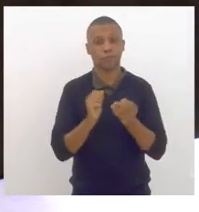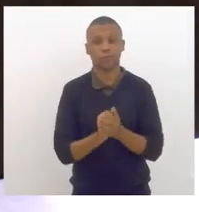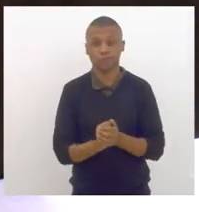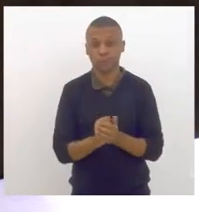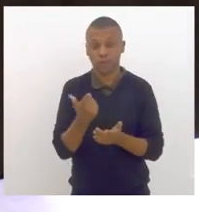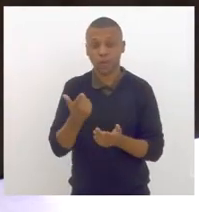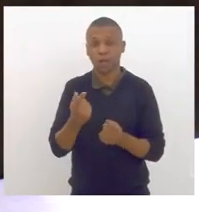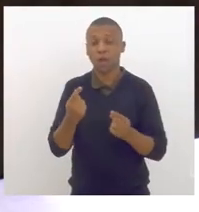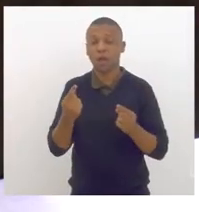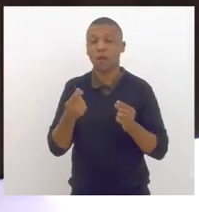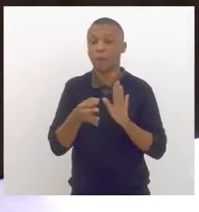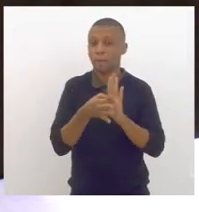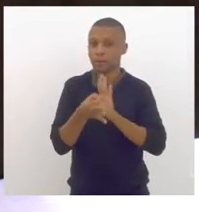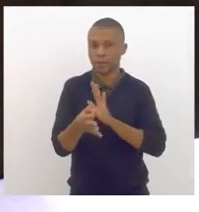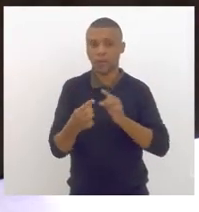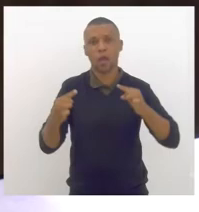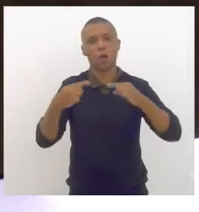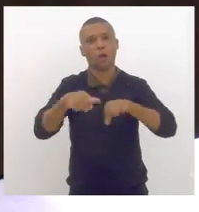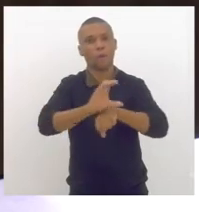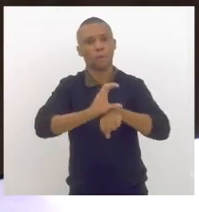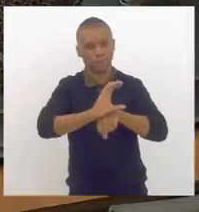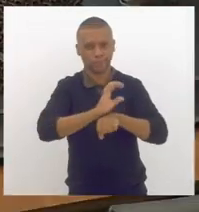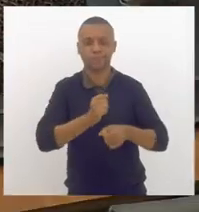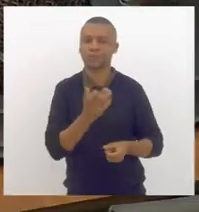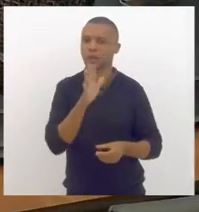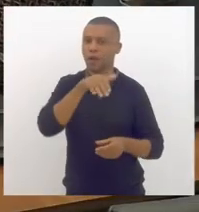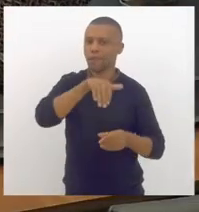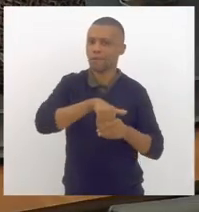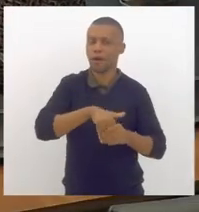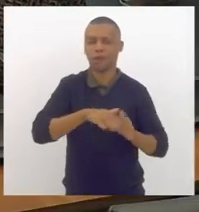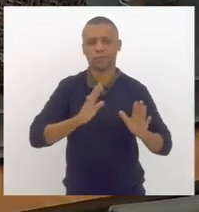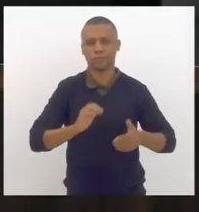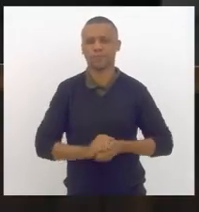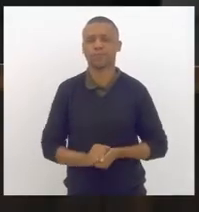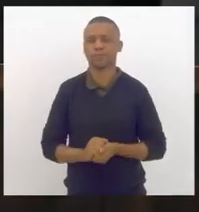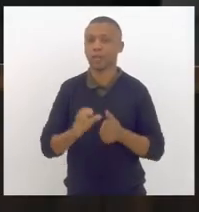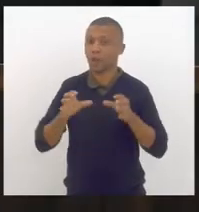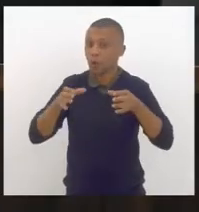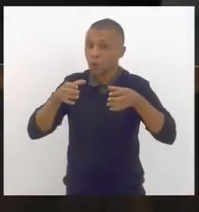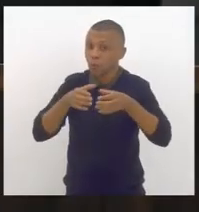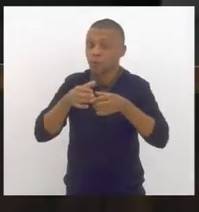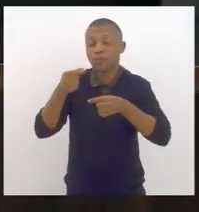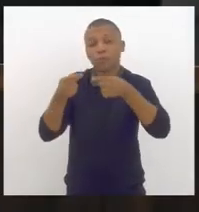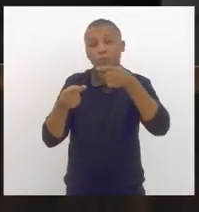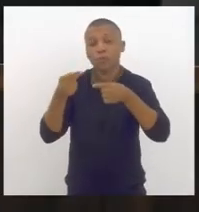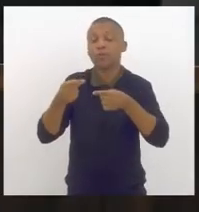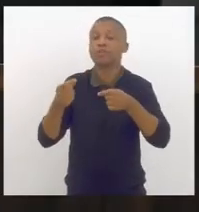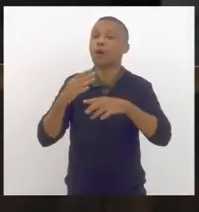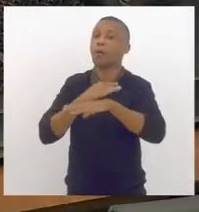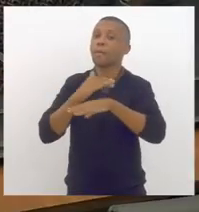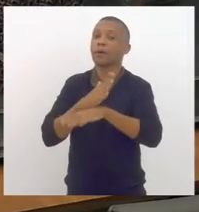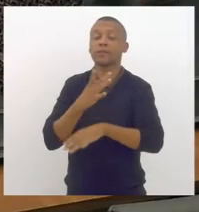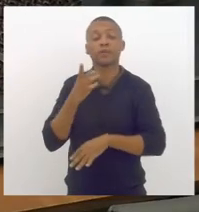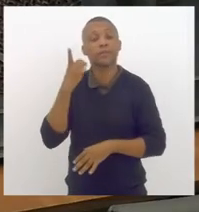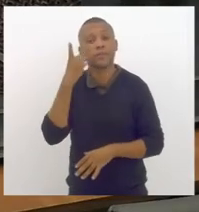constitucionalidade com 3 emendas. É o voto. Pela Comissão de Política Urbana, deputado Eliomar